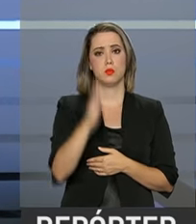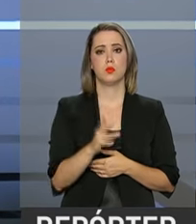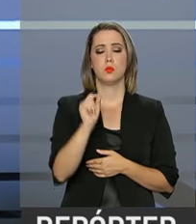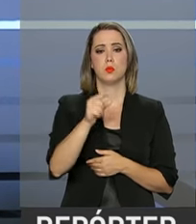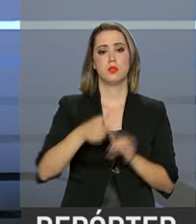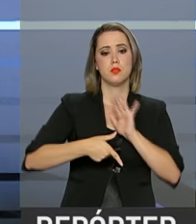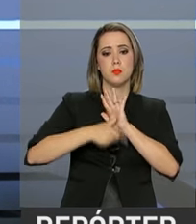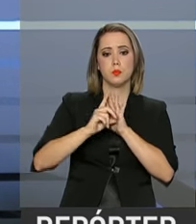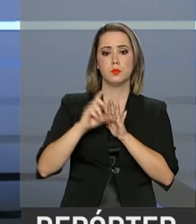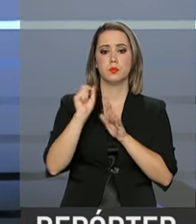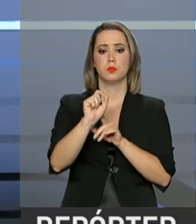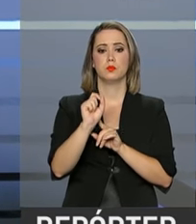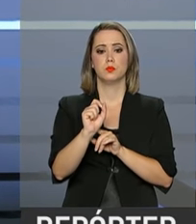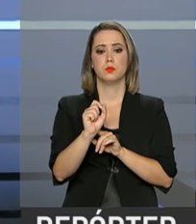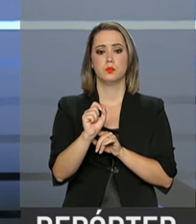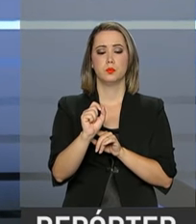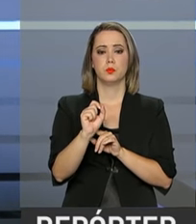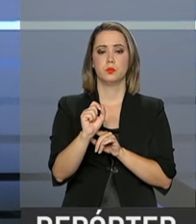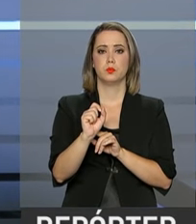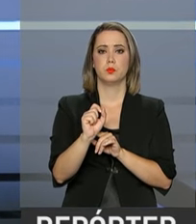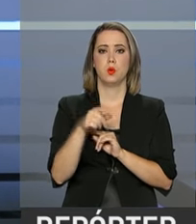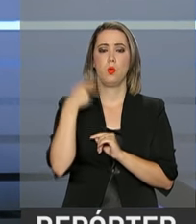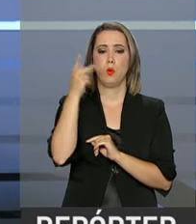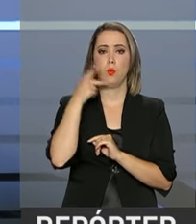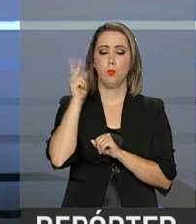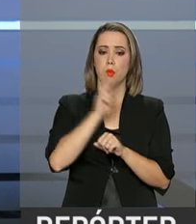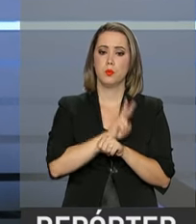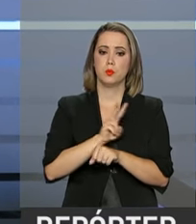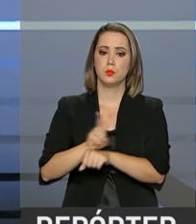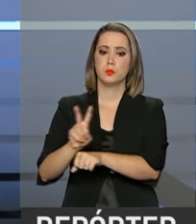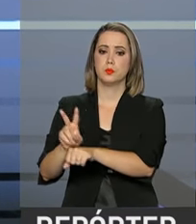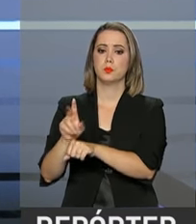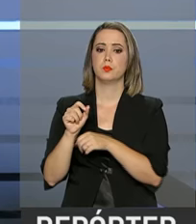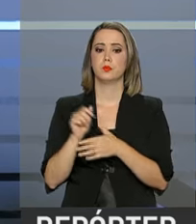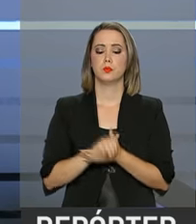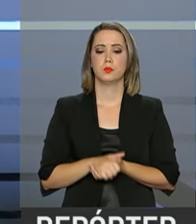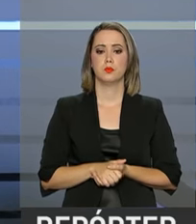passado com políticas protecionistas